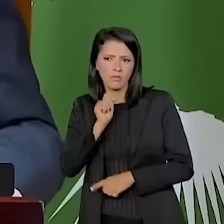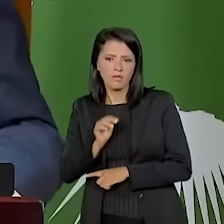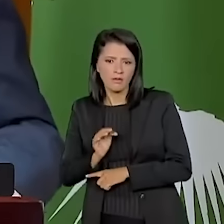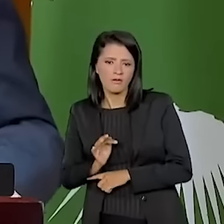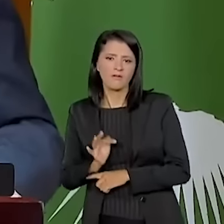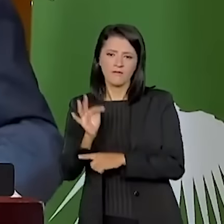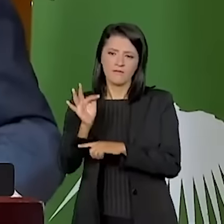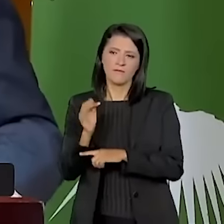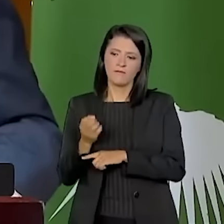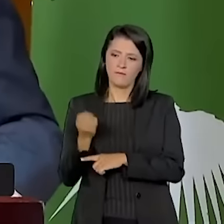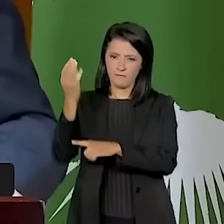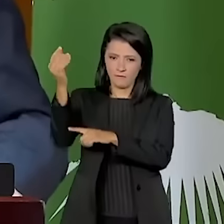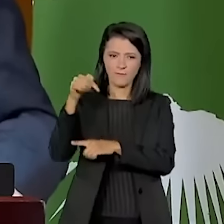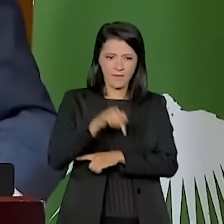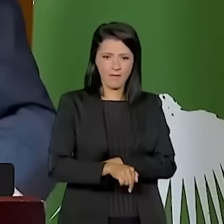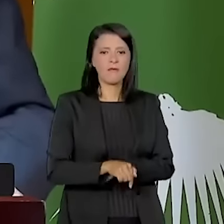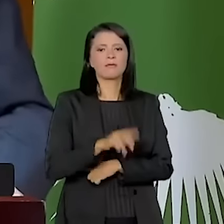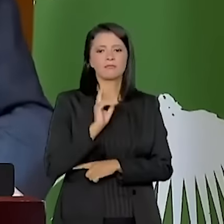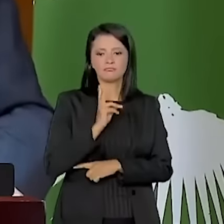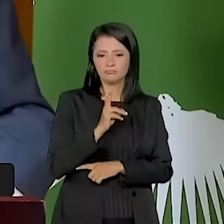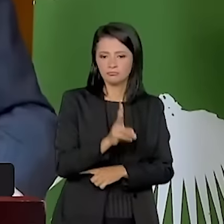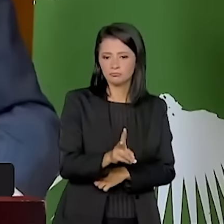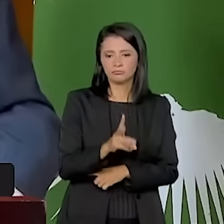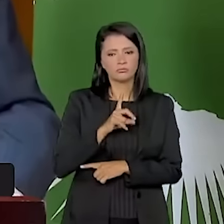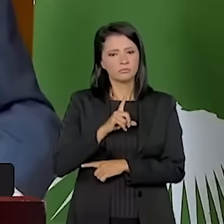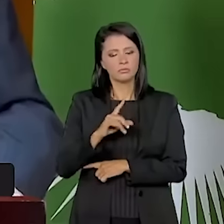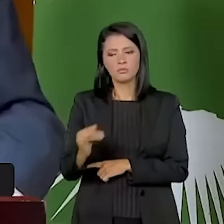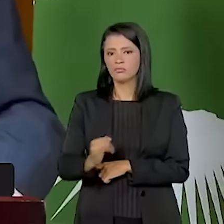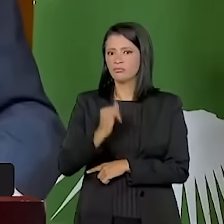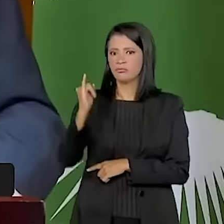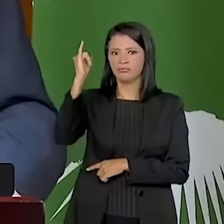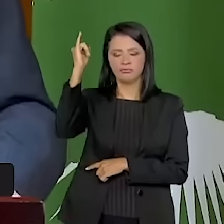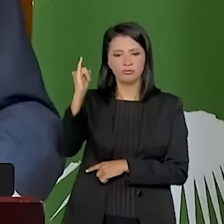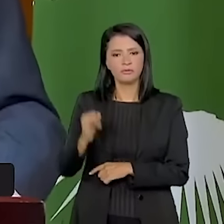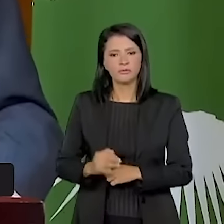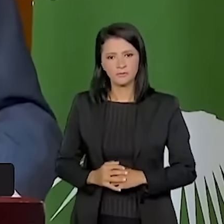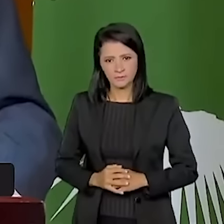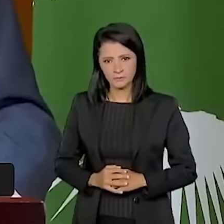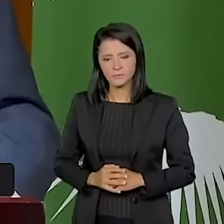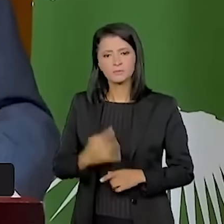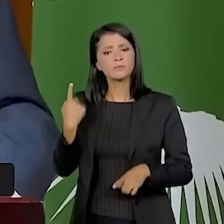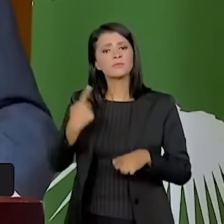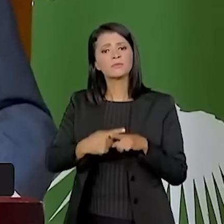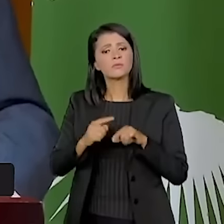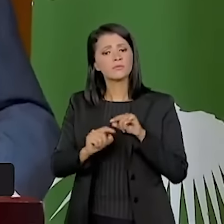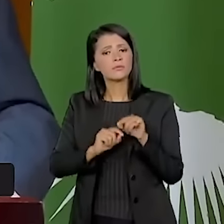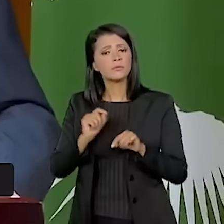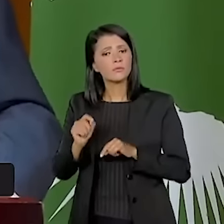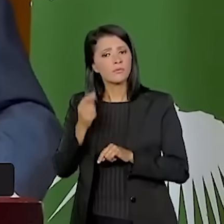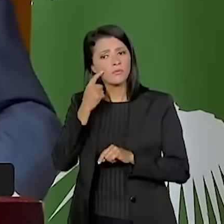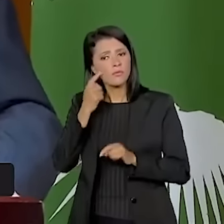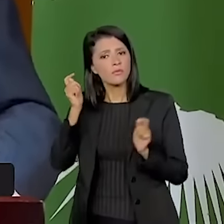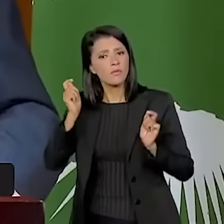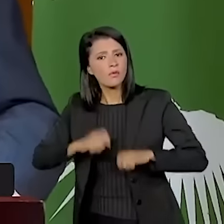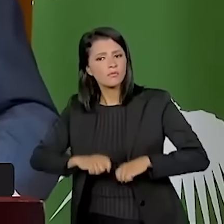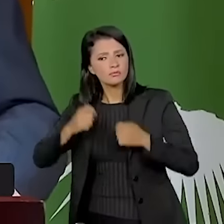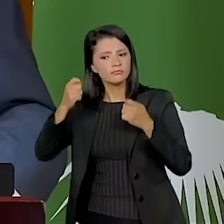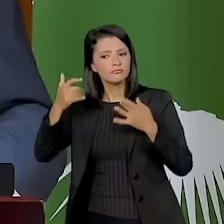essa continua sendo uma reunião extremamente importante. Porque eu pude